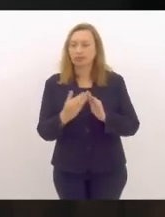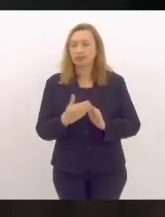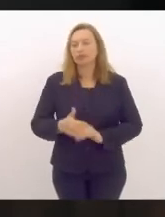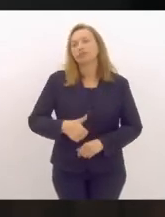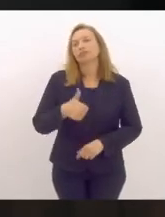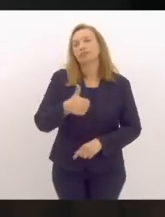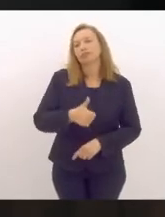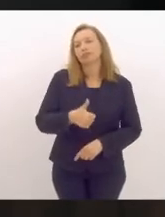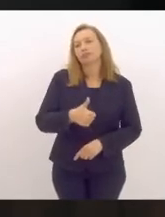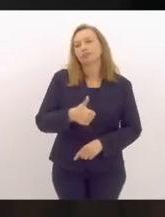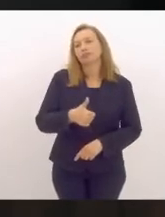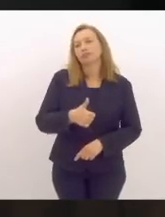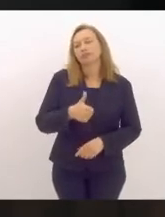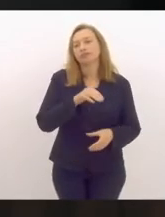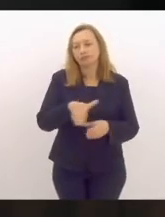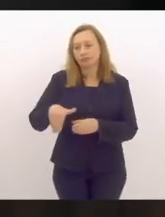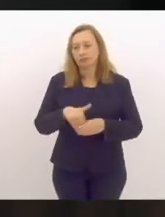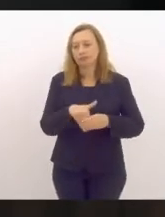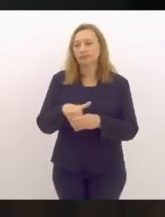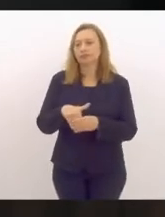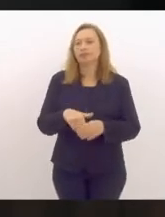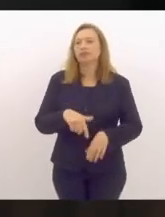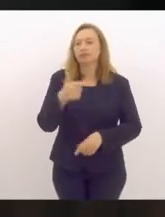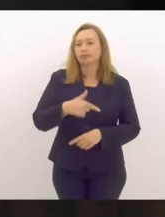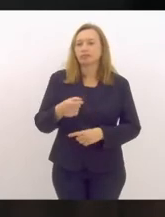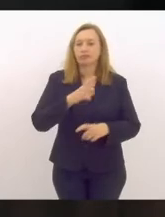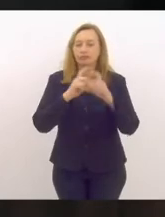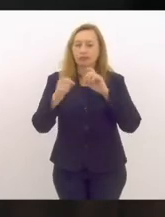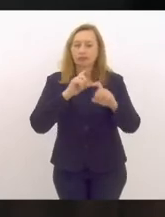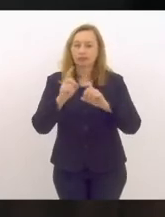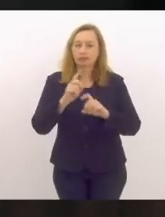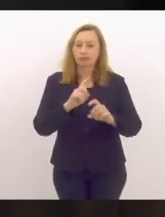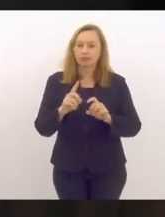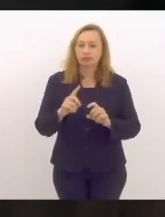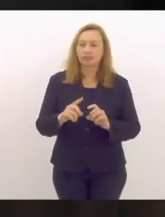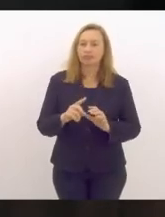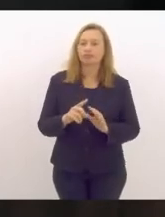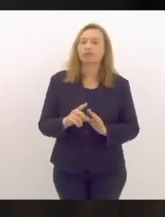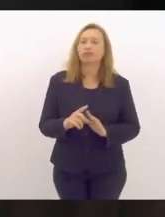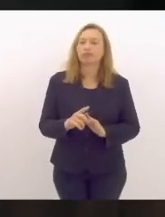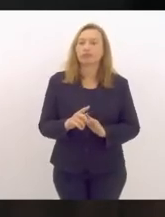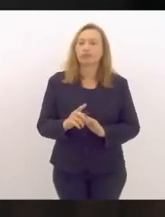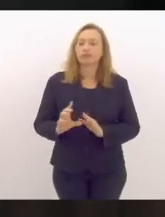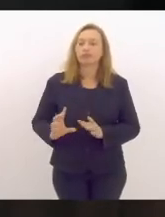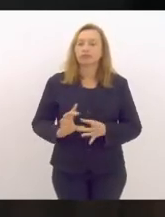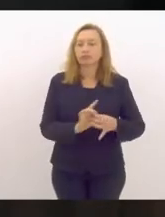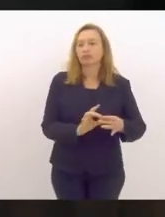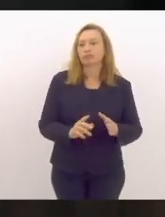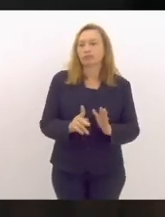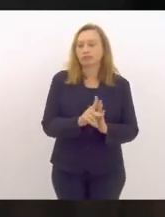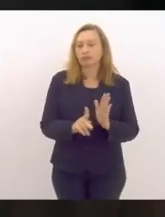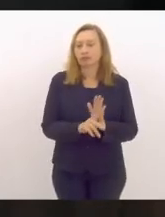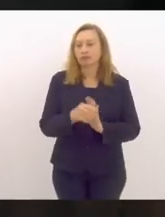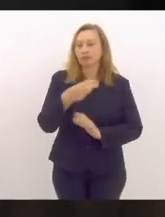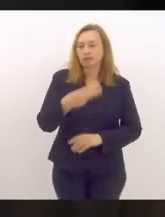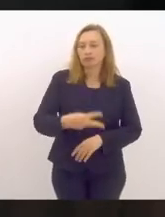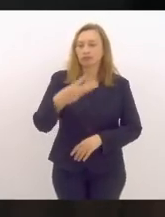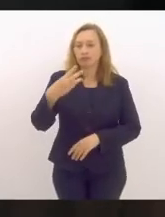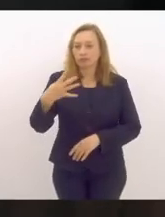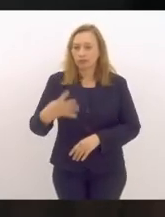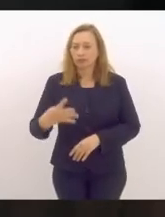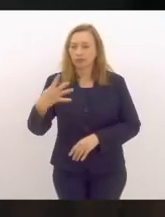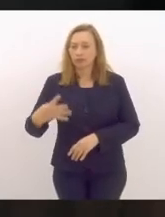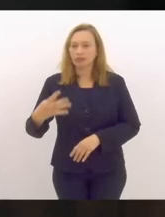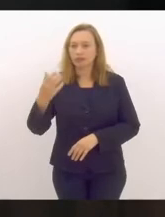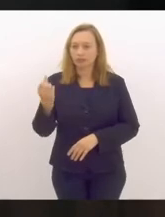tramitação ordinária, em votação, em segunda discussão, redação do vencido, assim emendado. Projeto de lei 3446A de